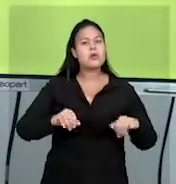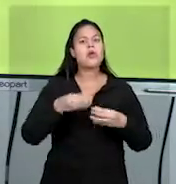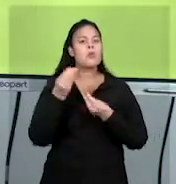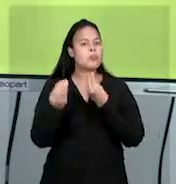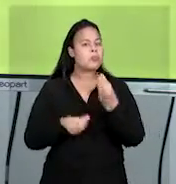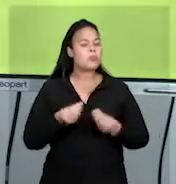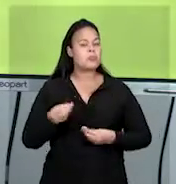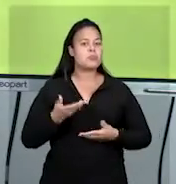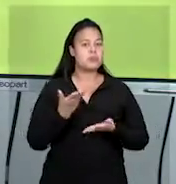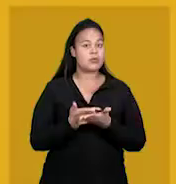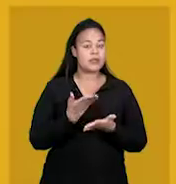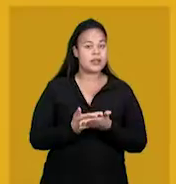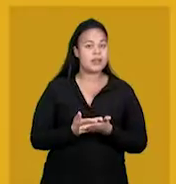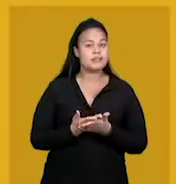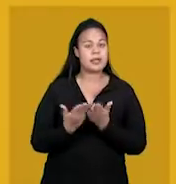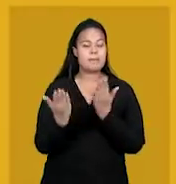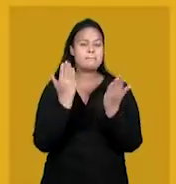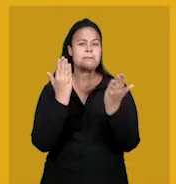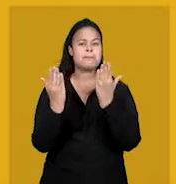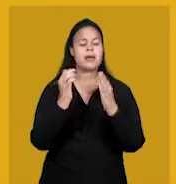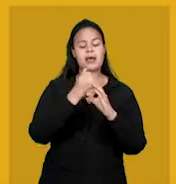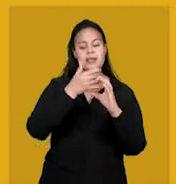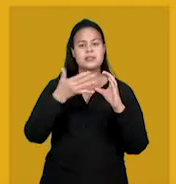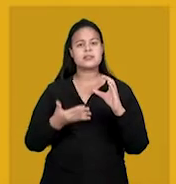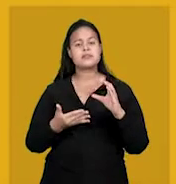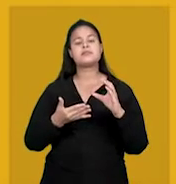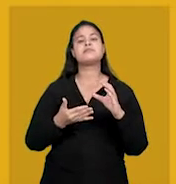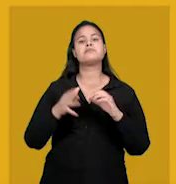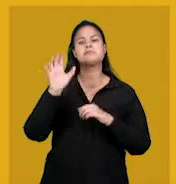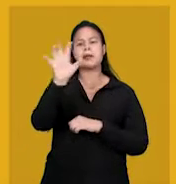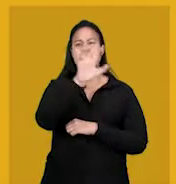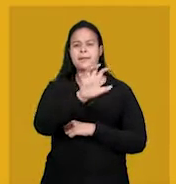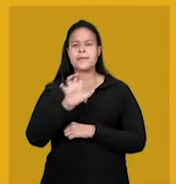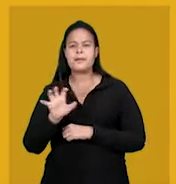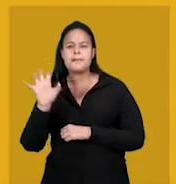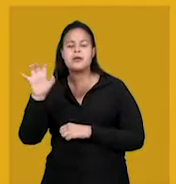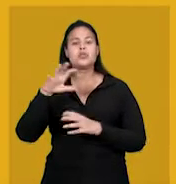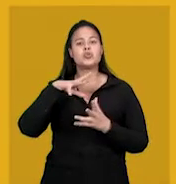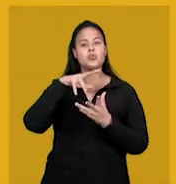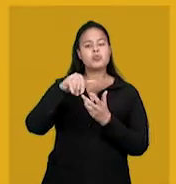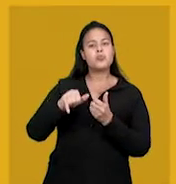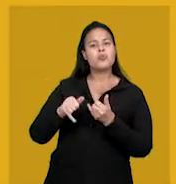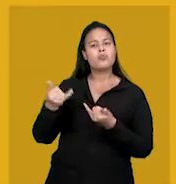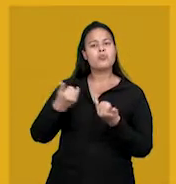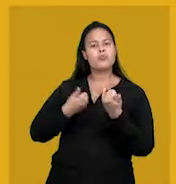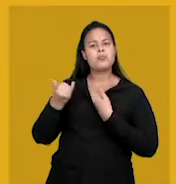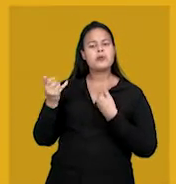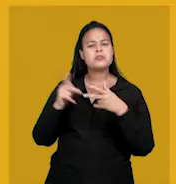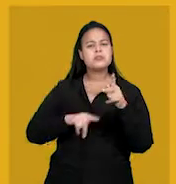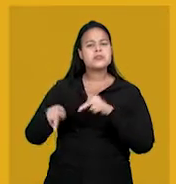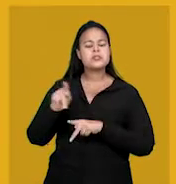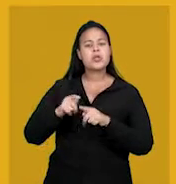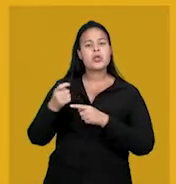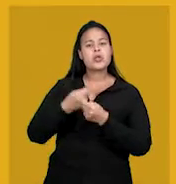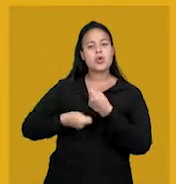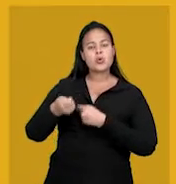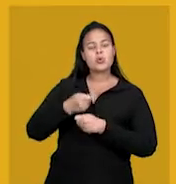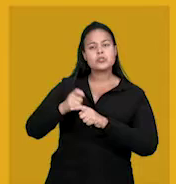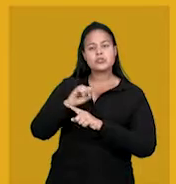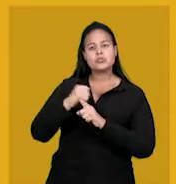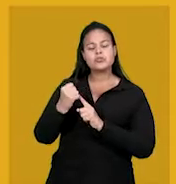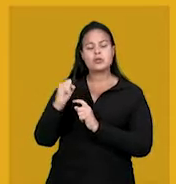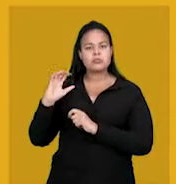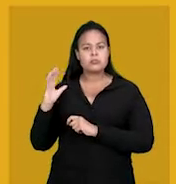então nessa aula nós iremos comparar e classificar diferentes regiões do mundo com base em informações populacionais, econômicas e